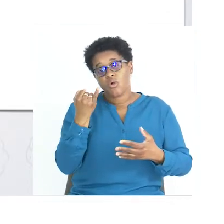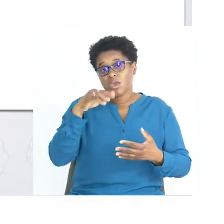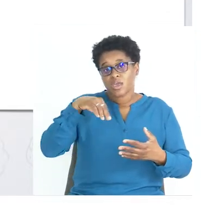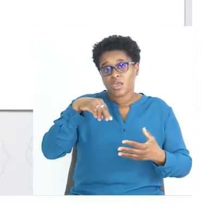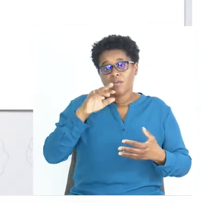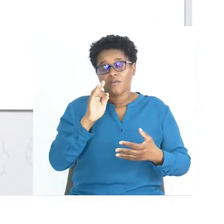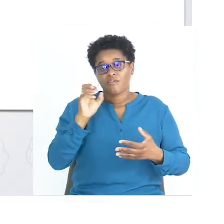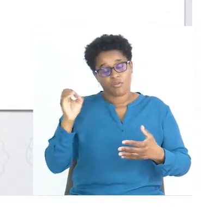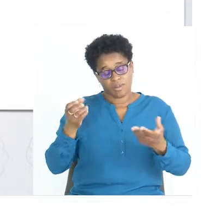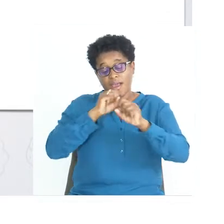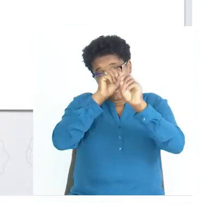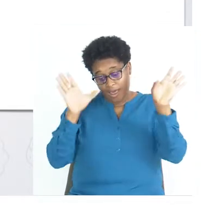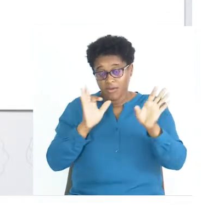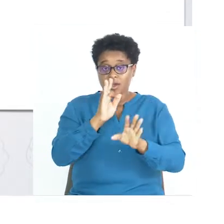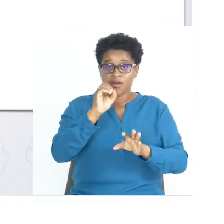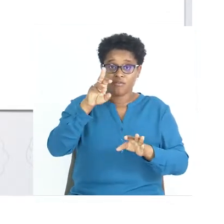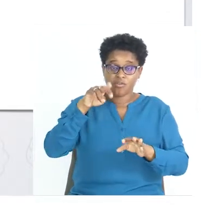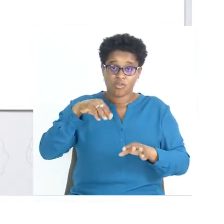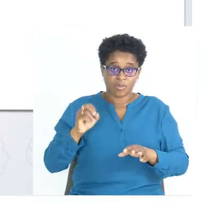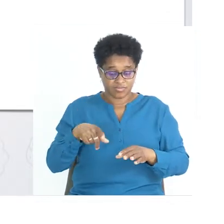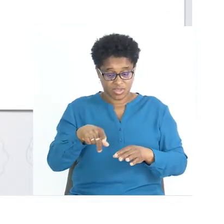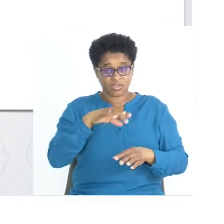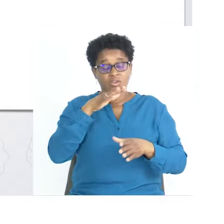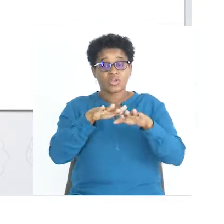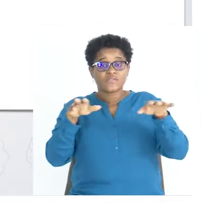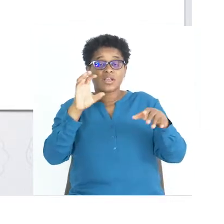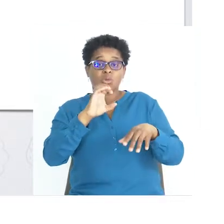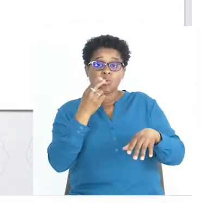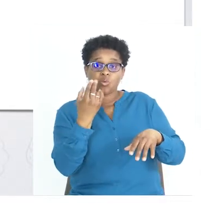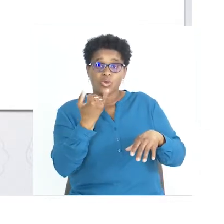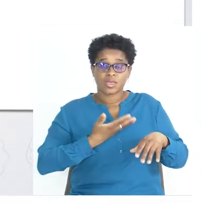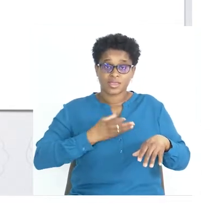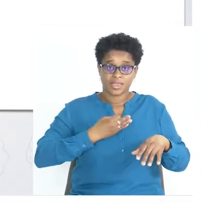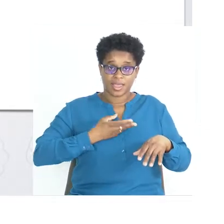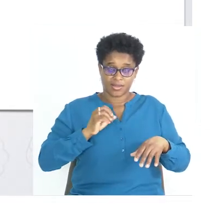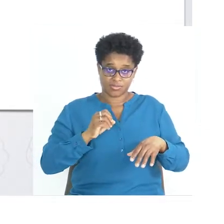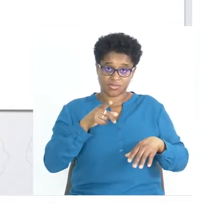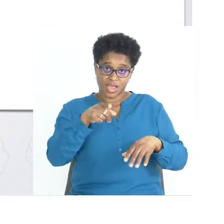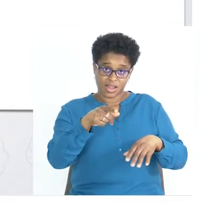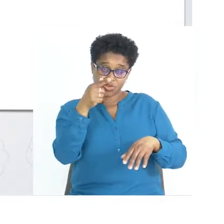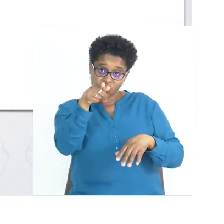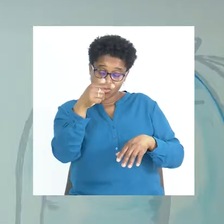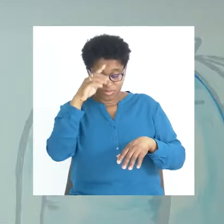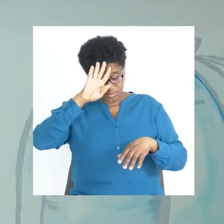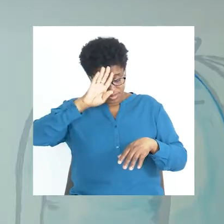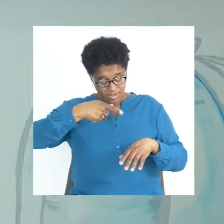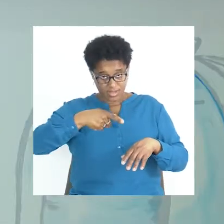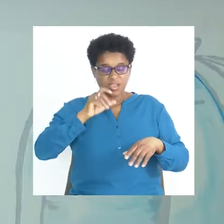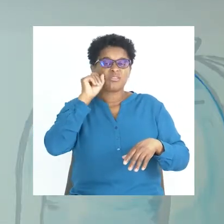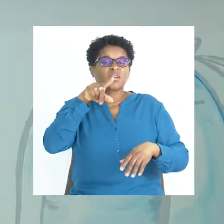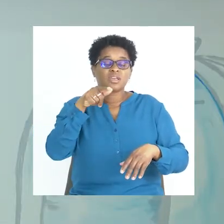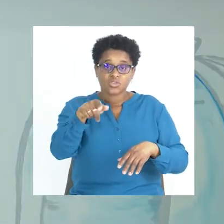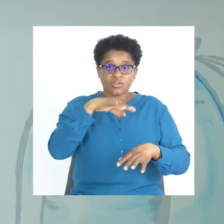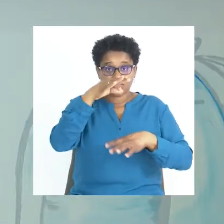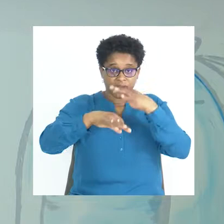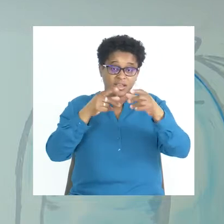que é formal, por isso que diz ali nível cuidado. Então ali tu tens que saber com quem vais utilizar